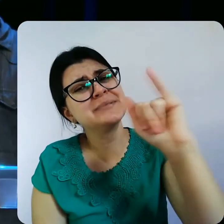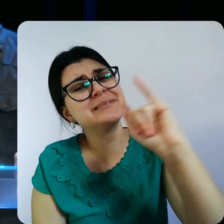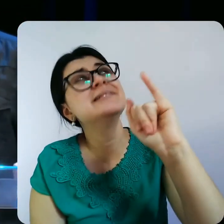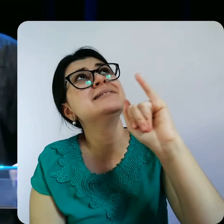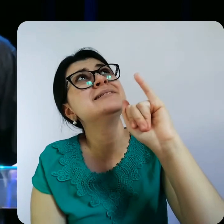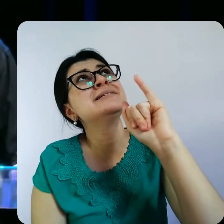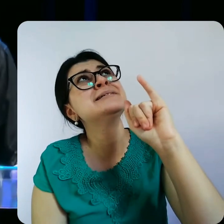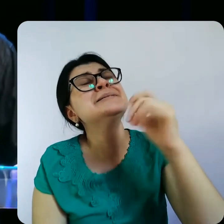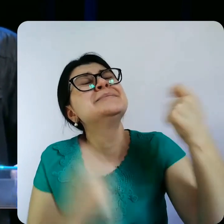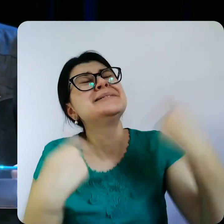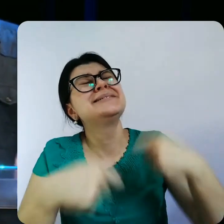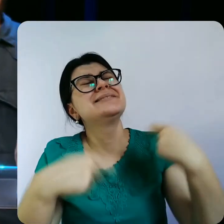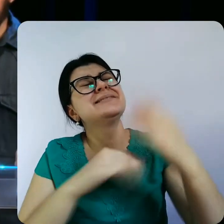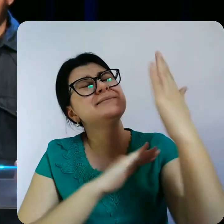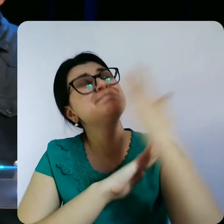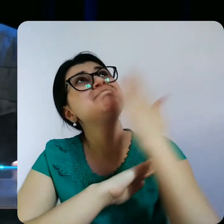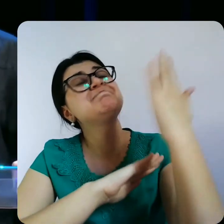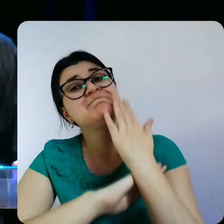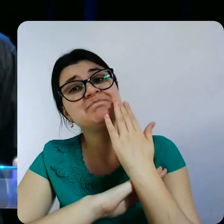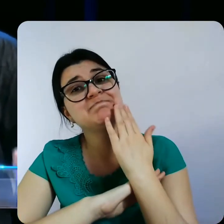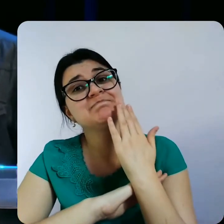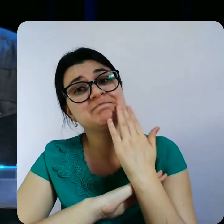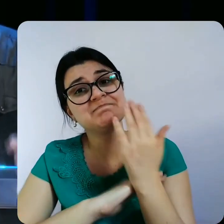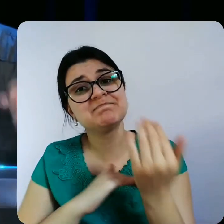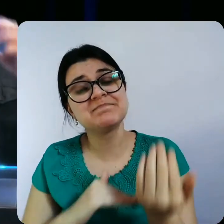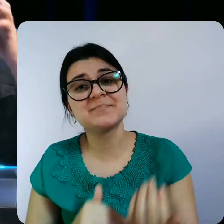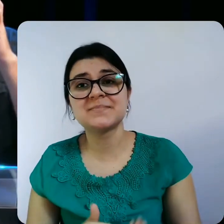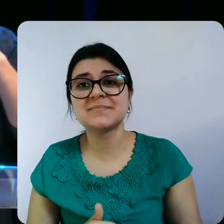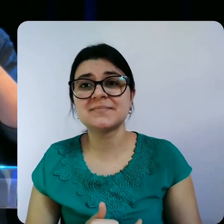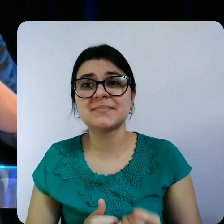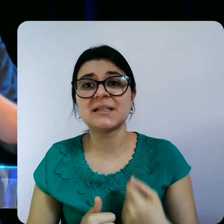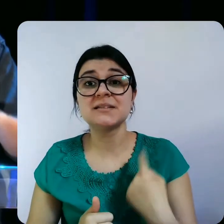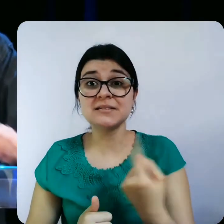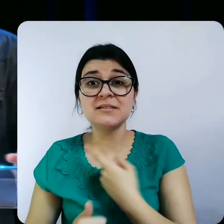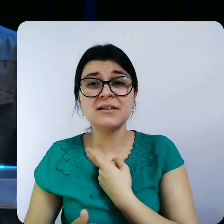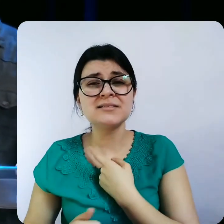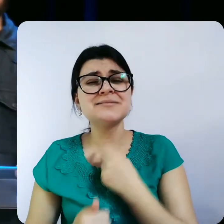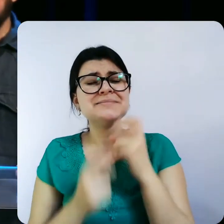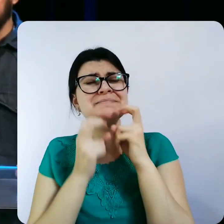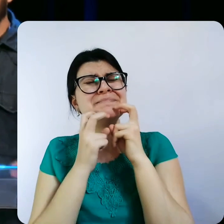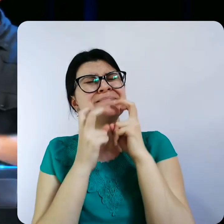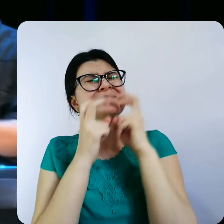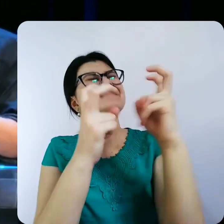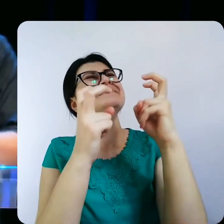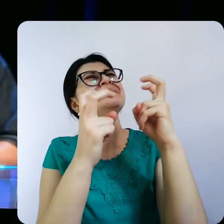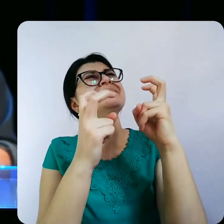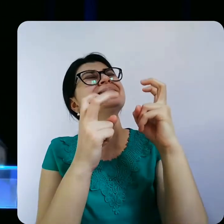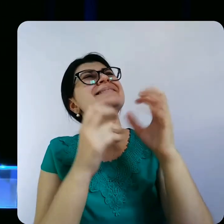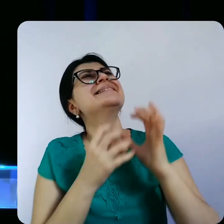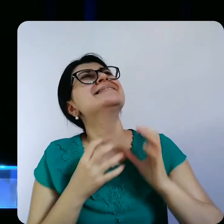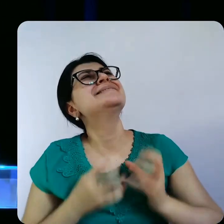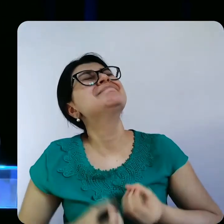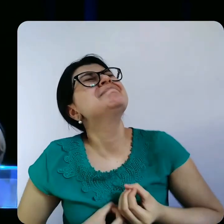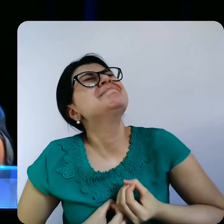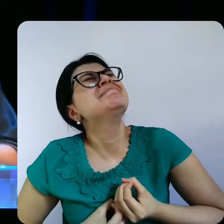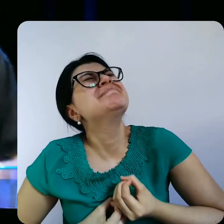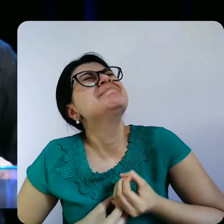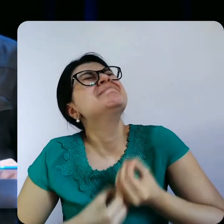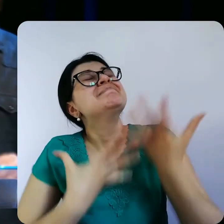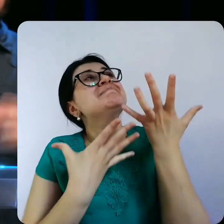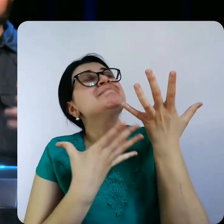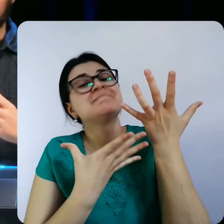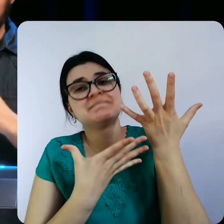Pai. Preciso de você. Clamamos: Abba, Pai. Isso é completamente novo no Novo